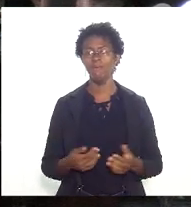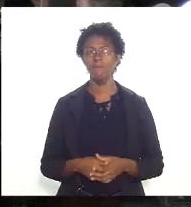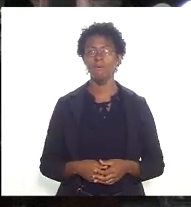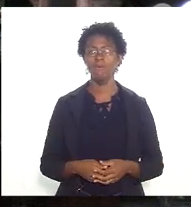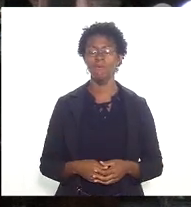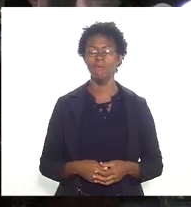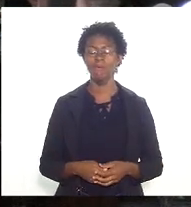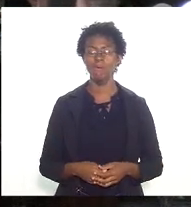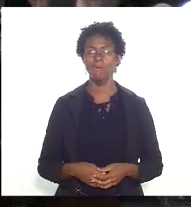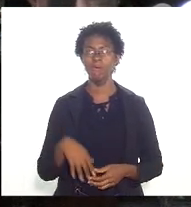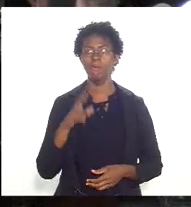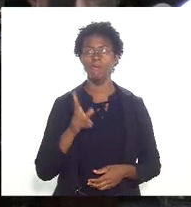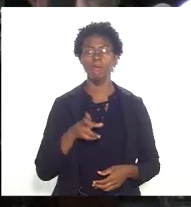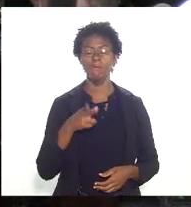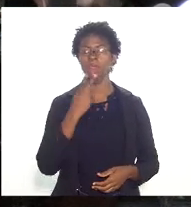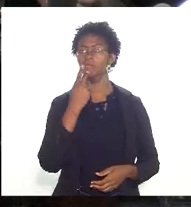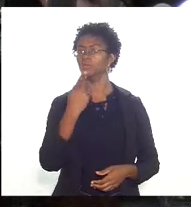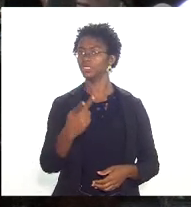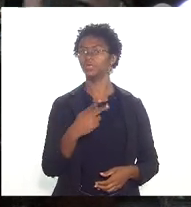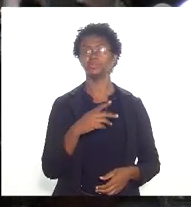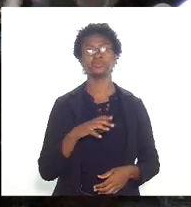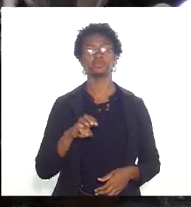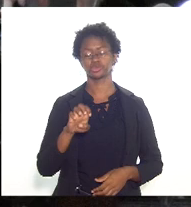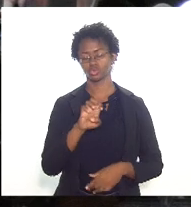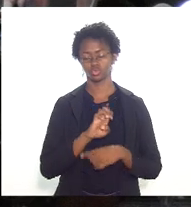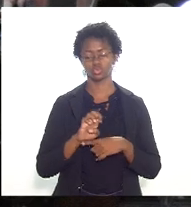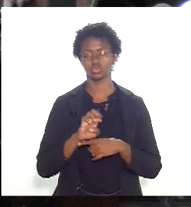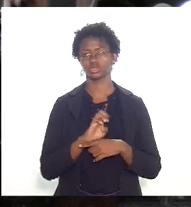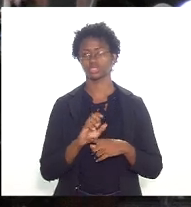a questão do estado mínimo